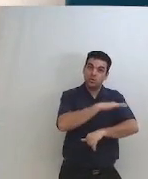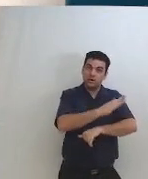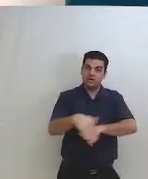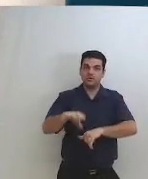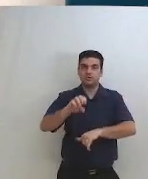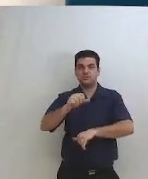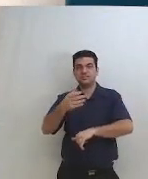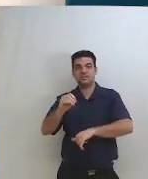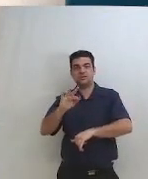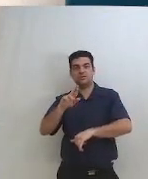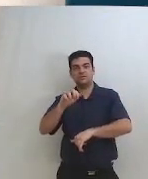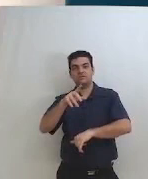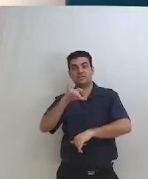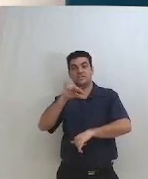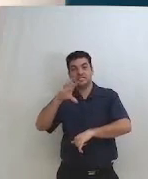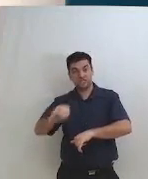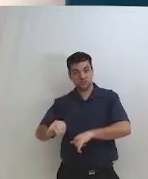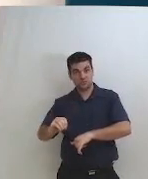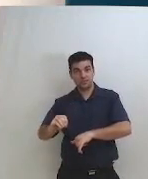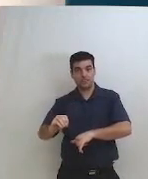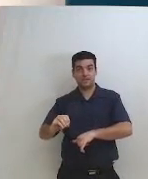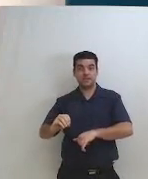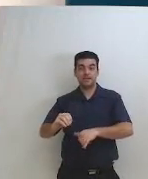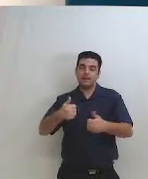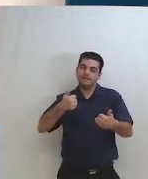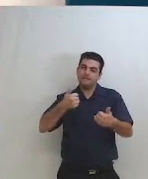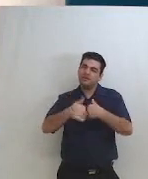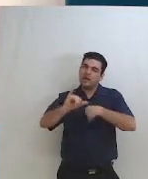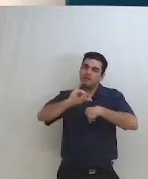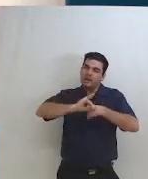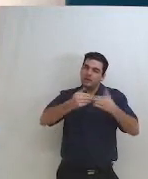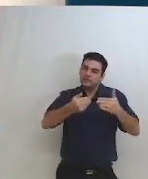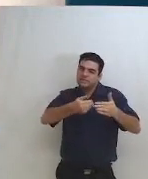distante quase 600 quilômetros da capital. E